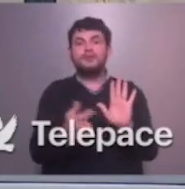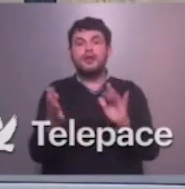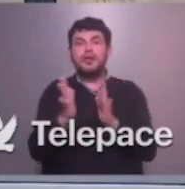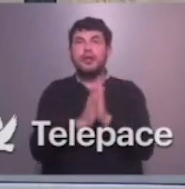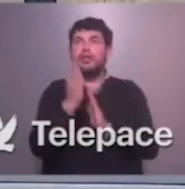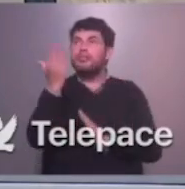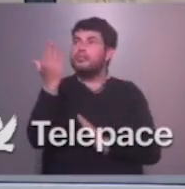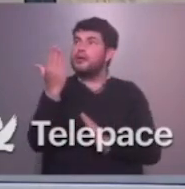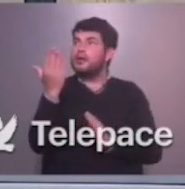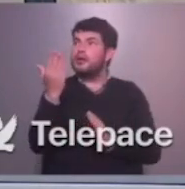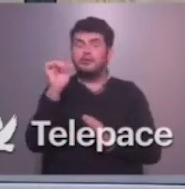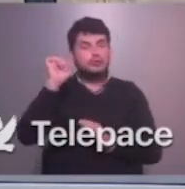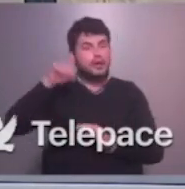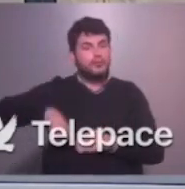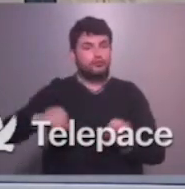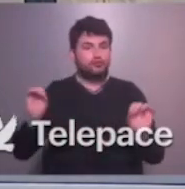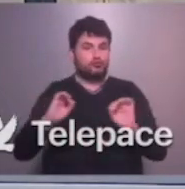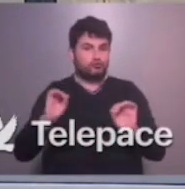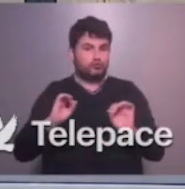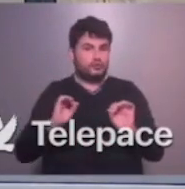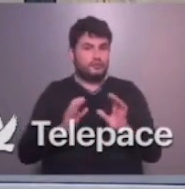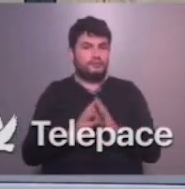que Deus não os abandona.